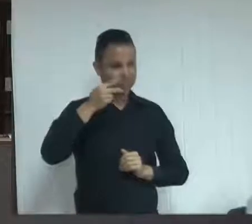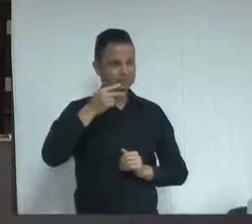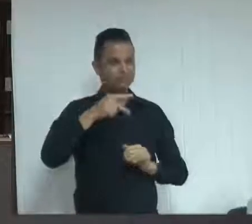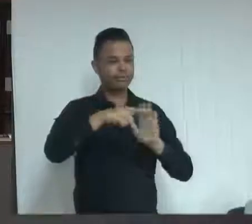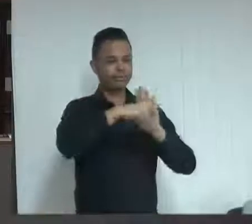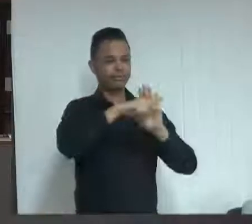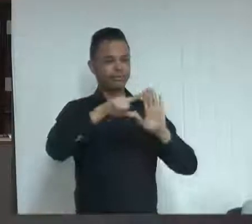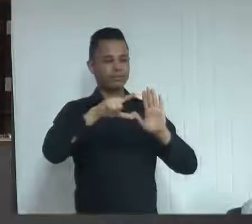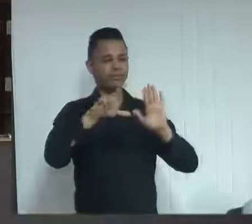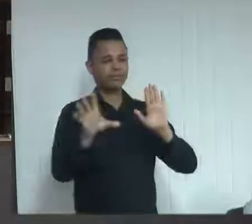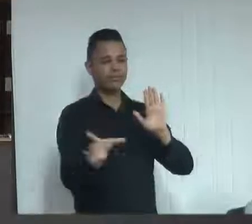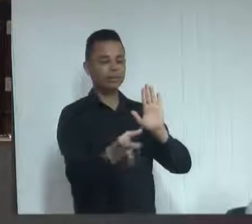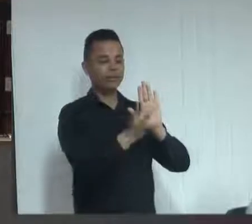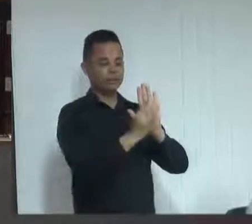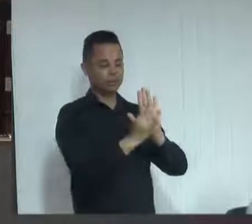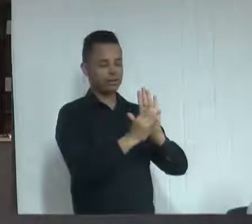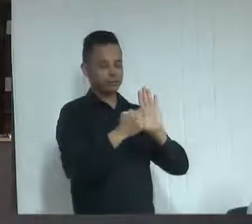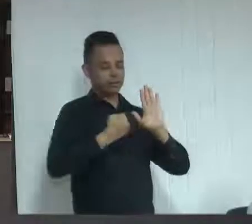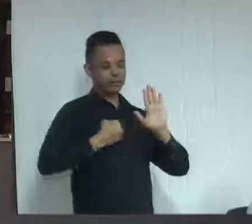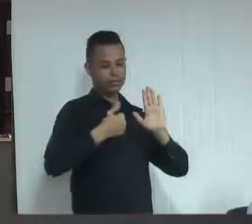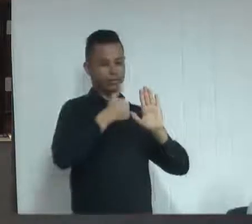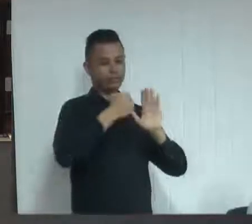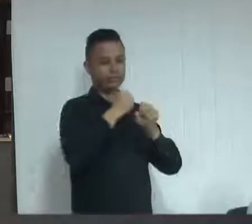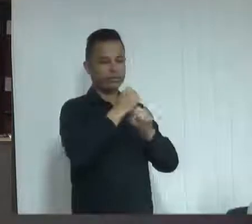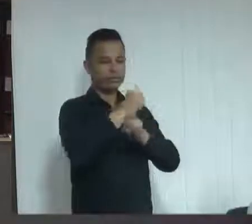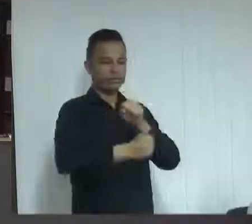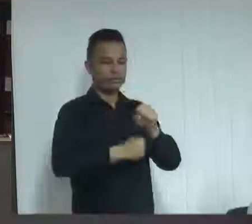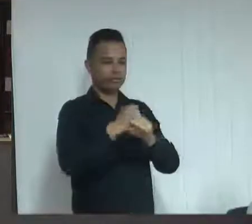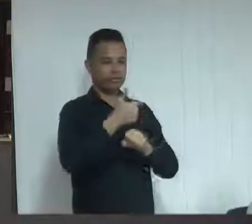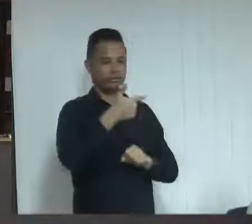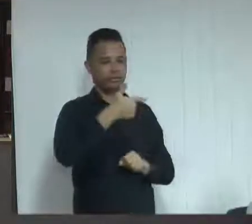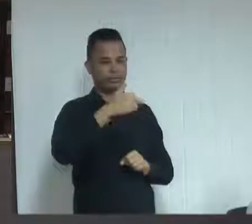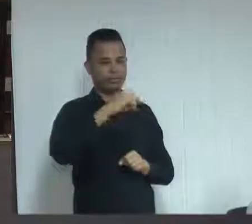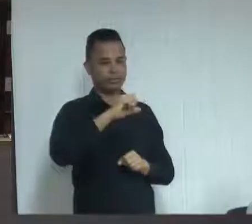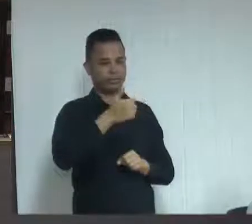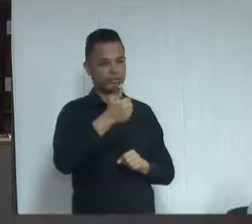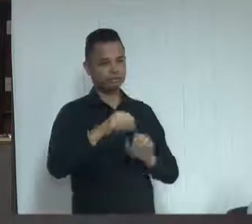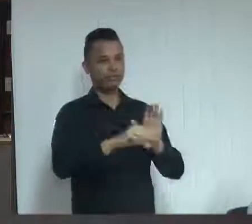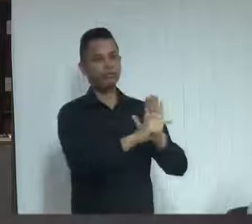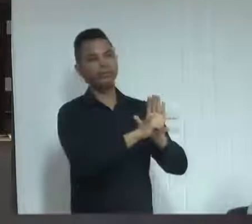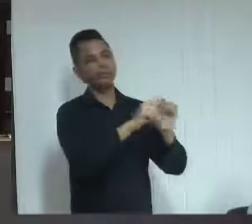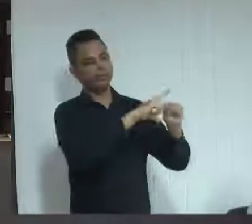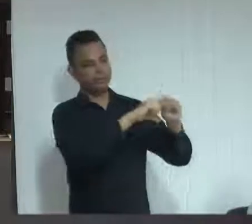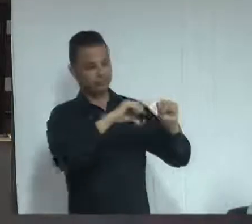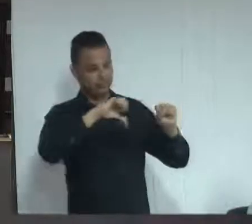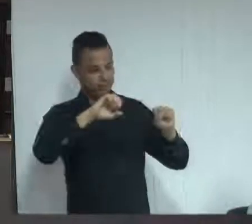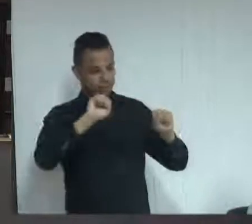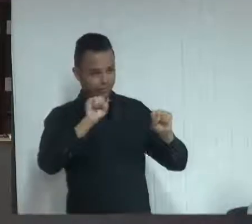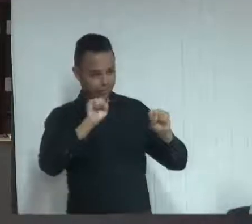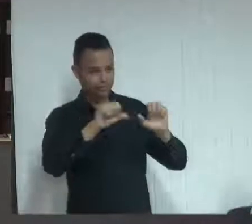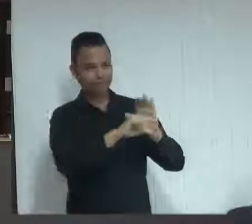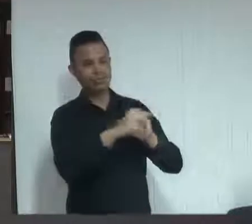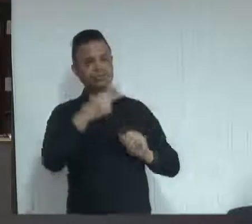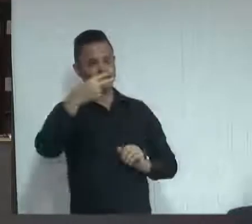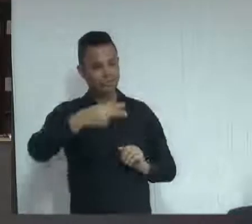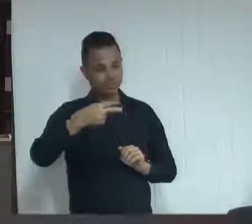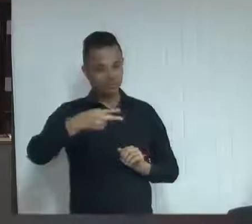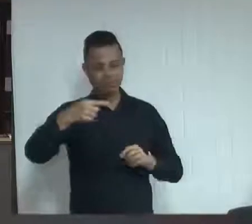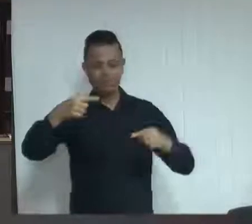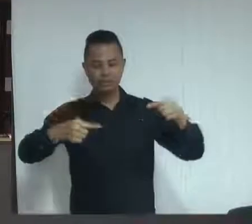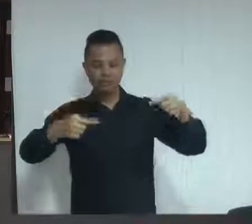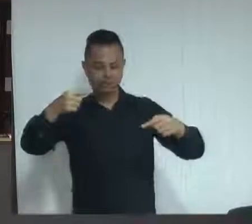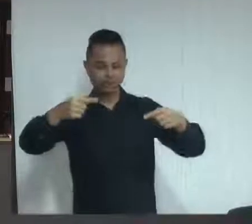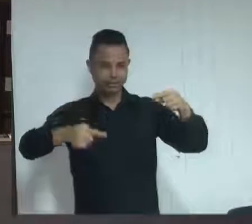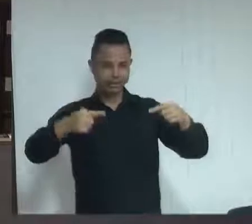Projeto de Lei Complementar número 1 de 2018. De acordo com o artigo 98, parágrafo 2º do Regimento Interno, está em segunda discussão o projeto de Lei